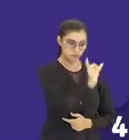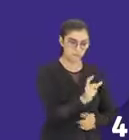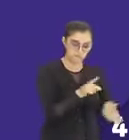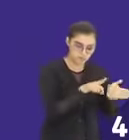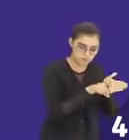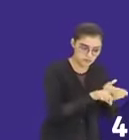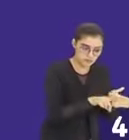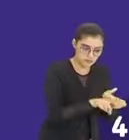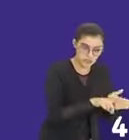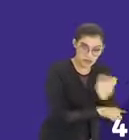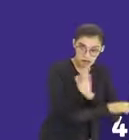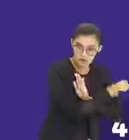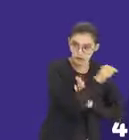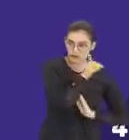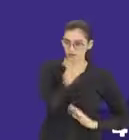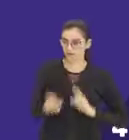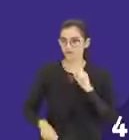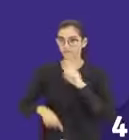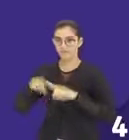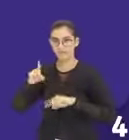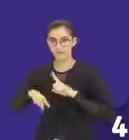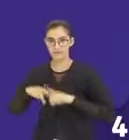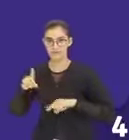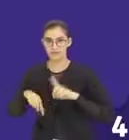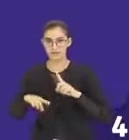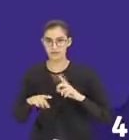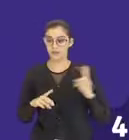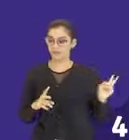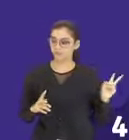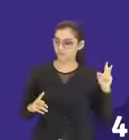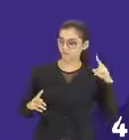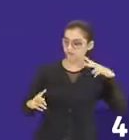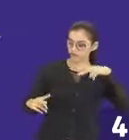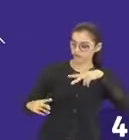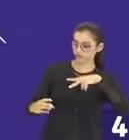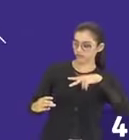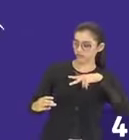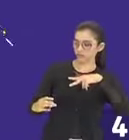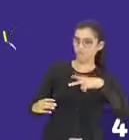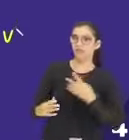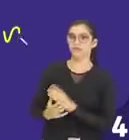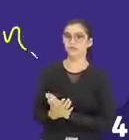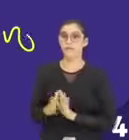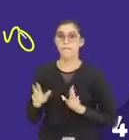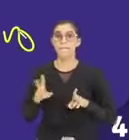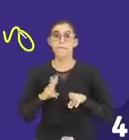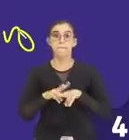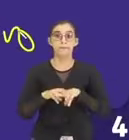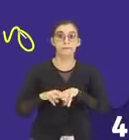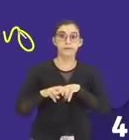E o objeto. Aqui, ó. Por isso que em dado momento, né,